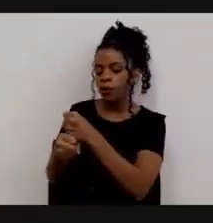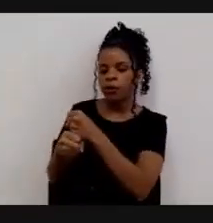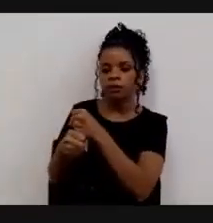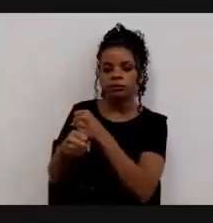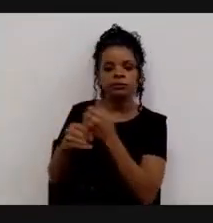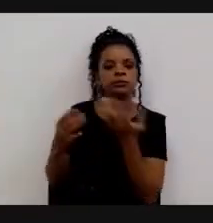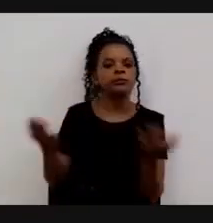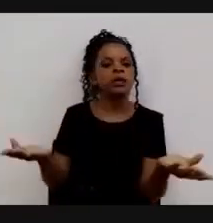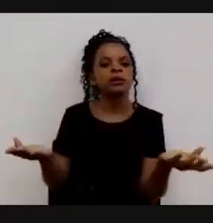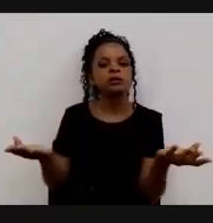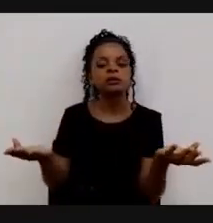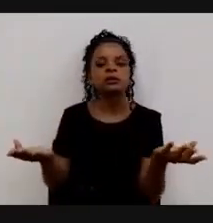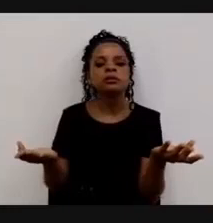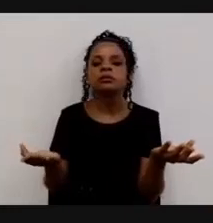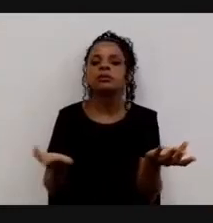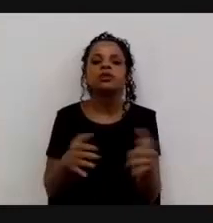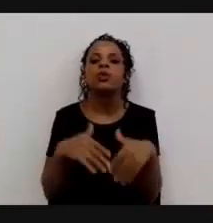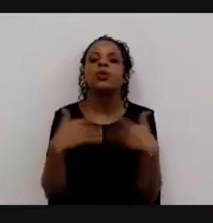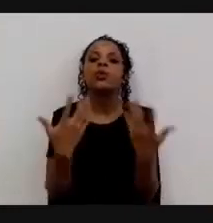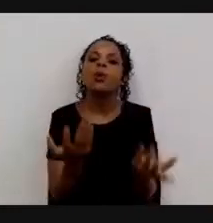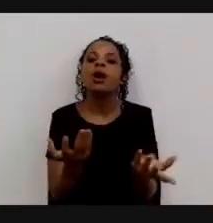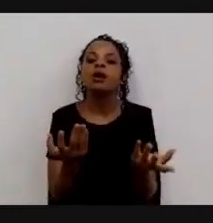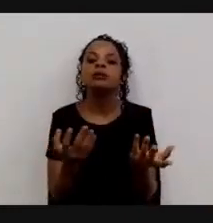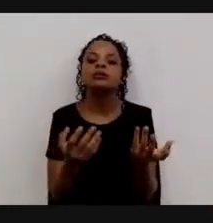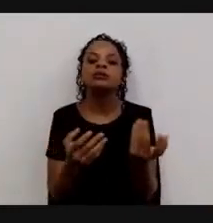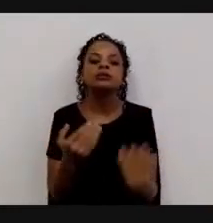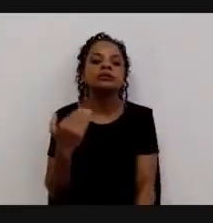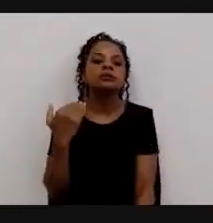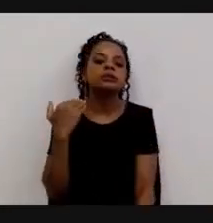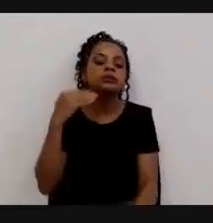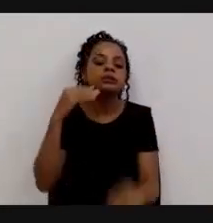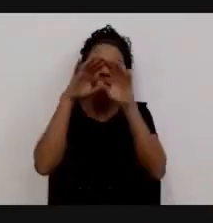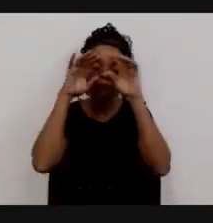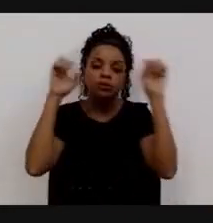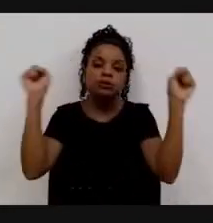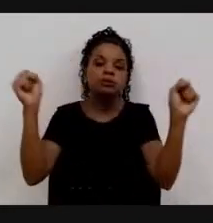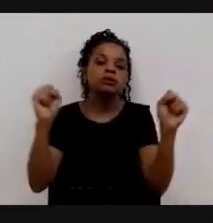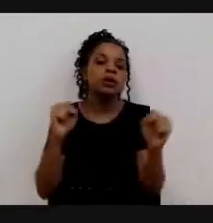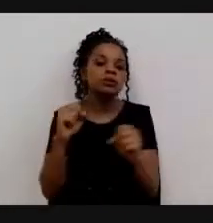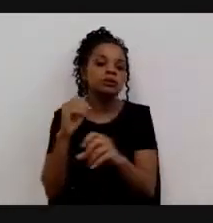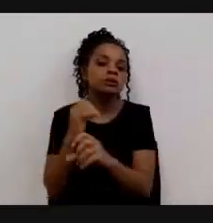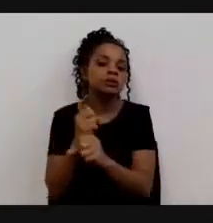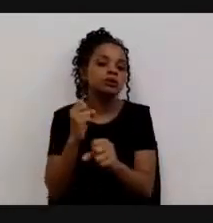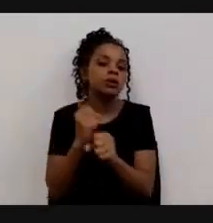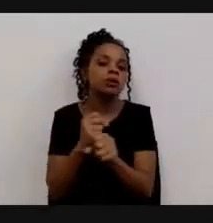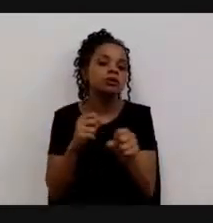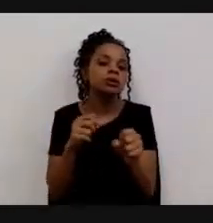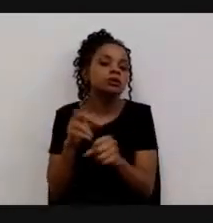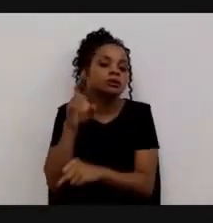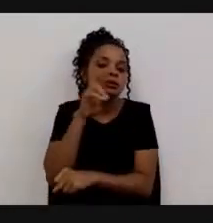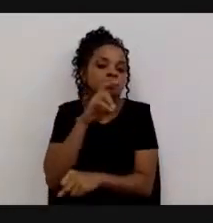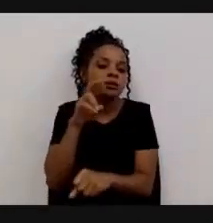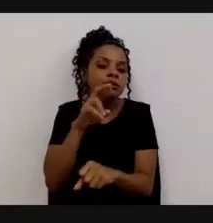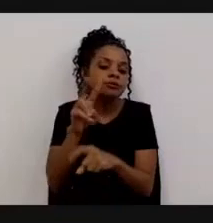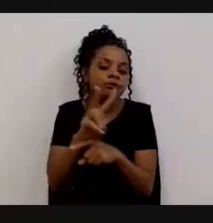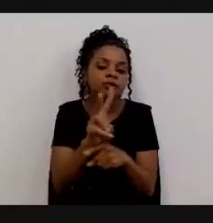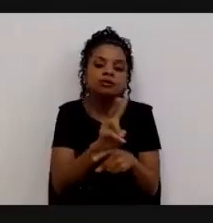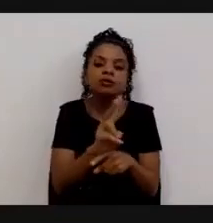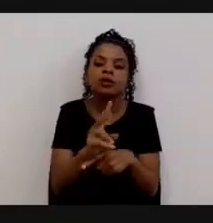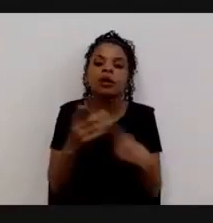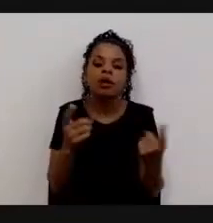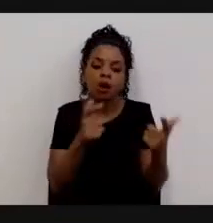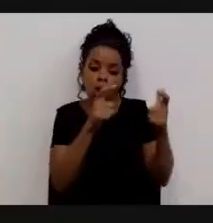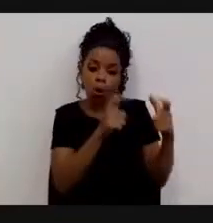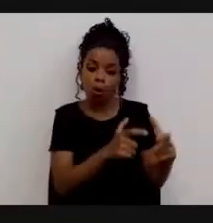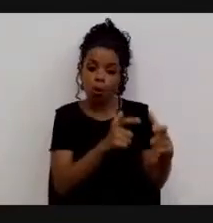preocupação em colocar que Tribunal de Contas seria responsável por fiscalizar. Seria o Tribunal de Contas local, o Tribunal